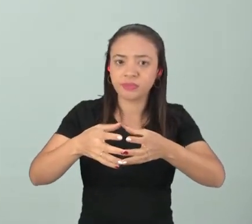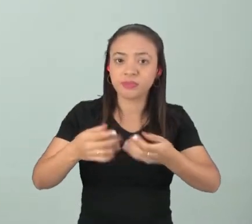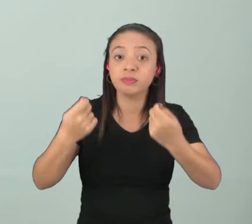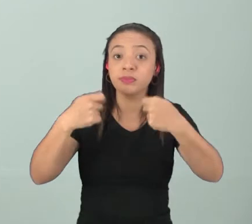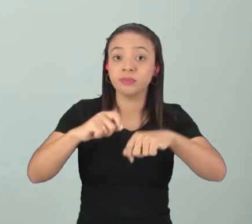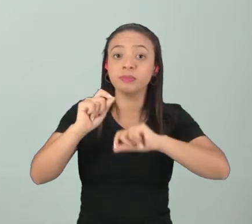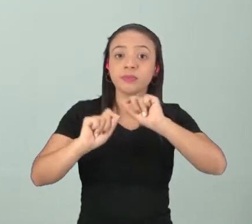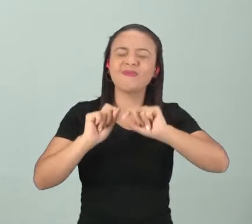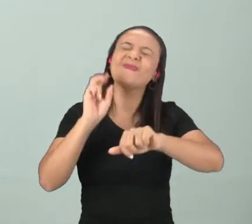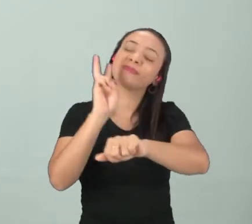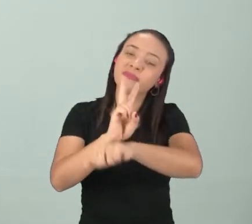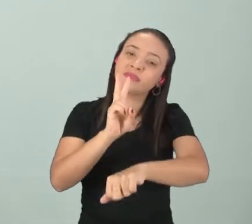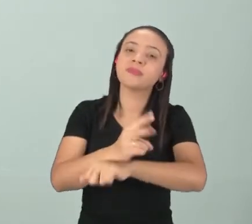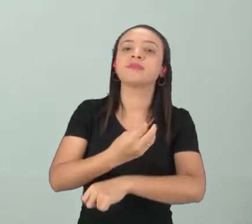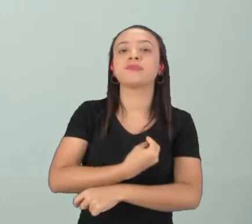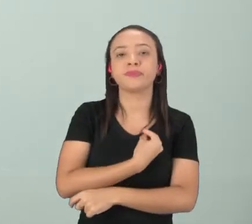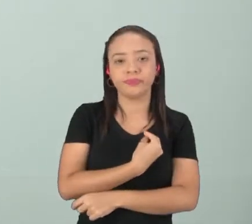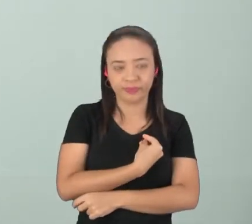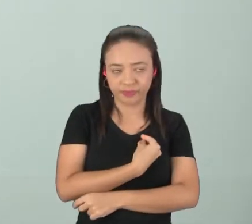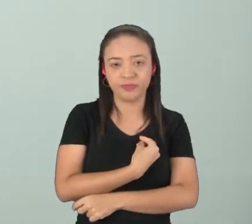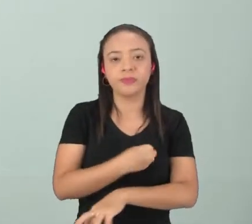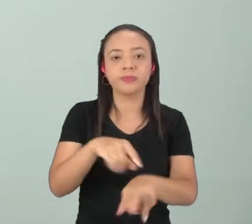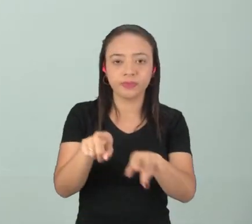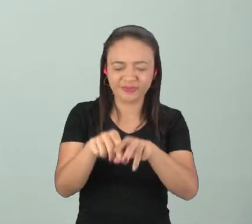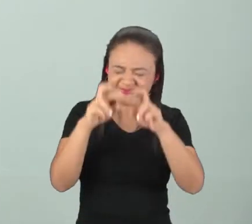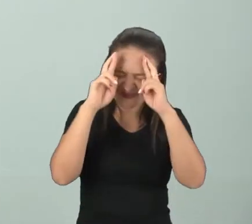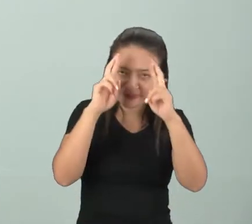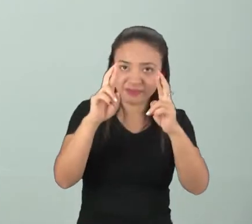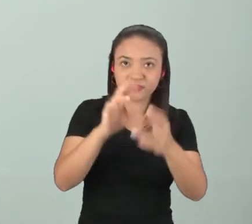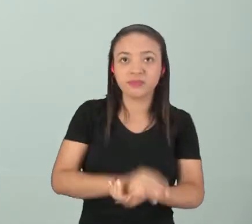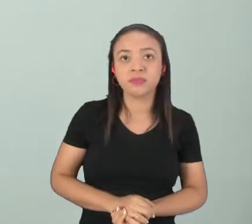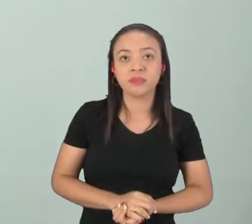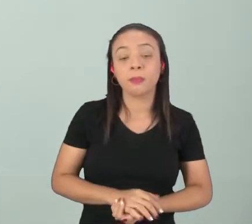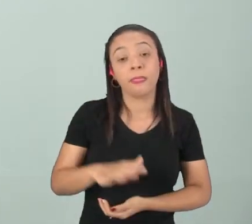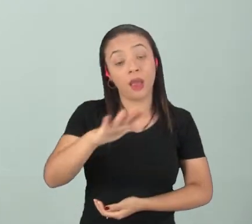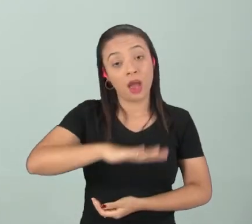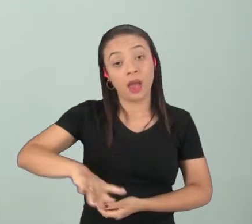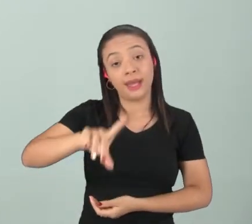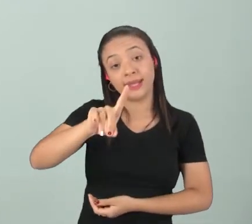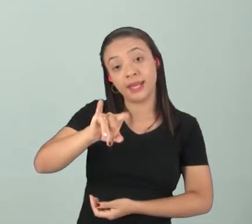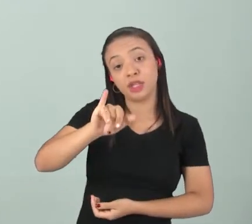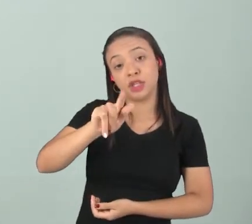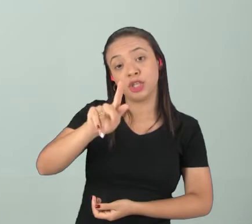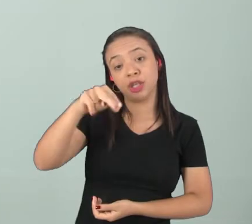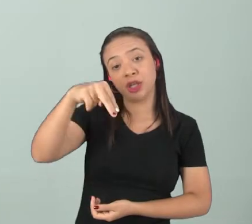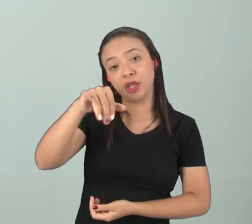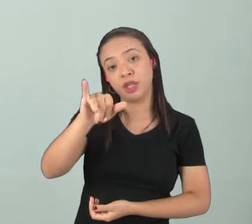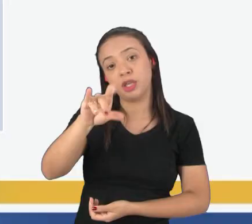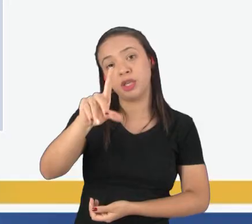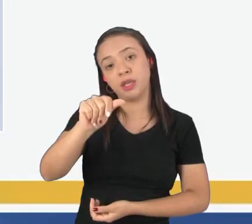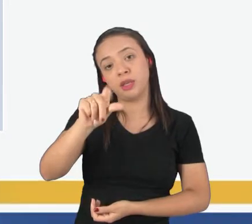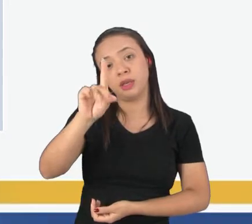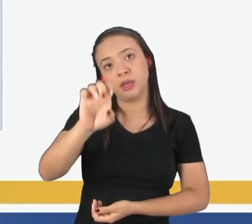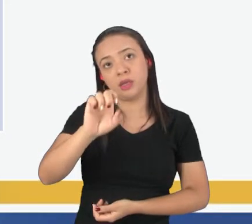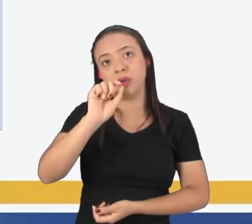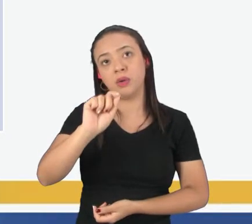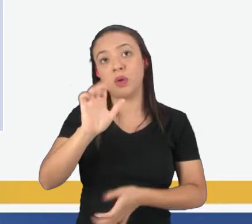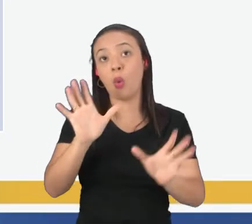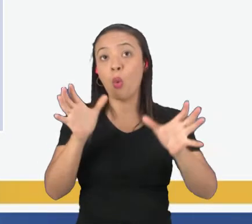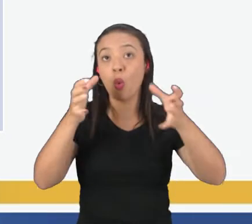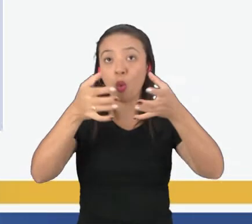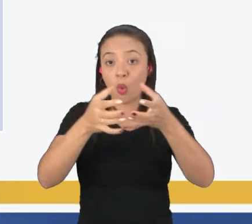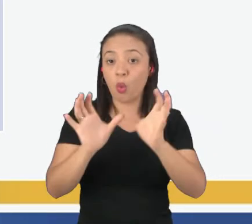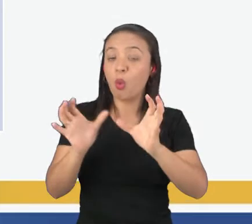haja essa preservação e o respeito à vida. E na área da dignidade humana, associações